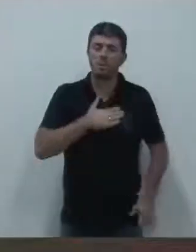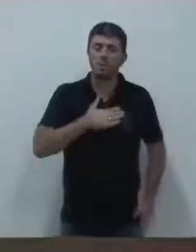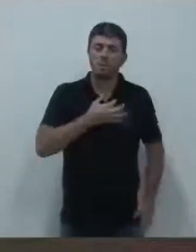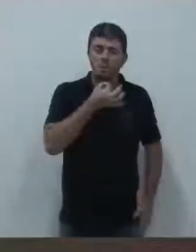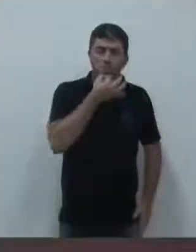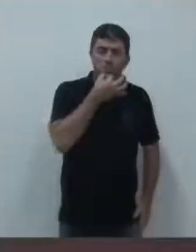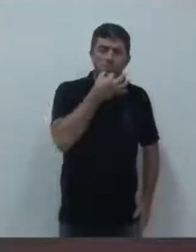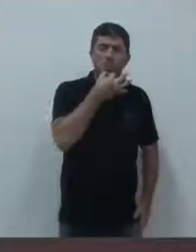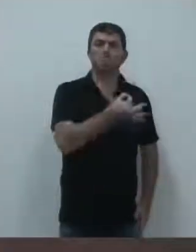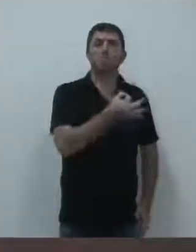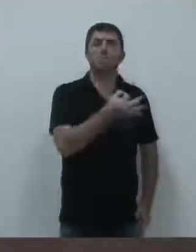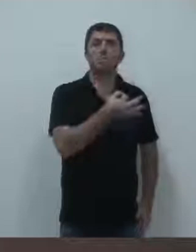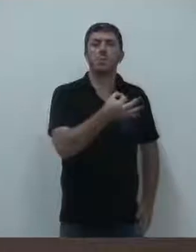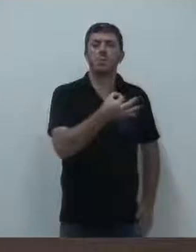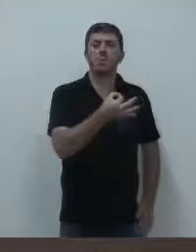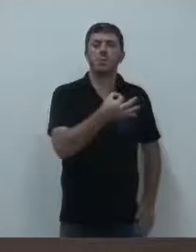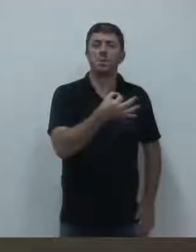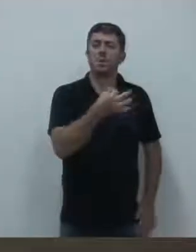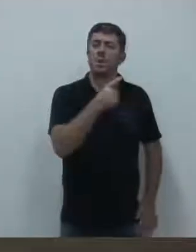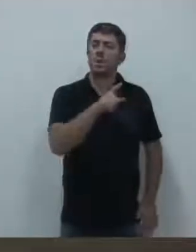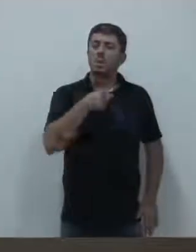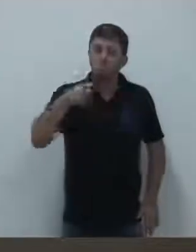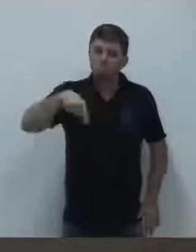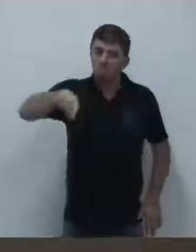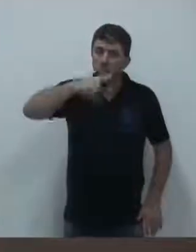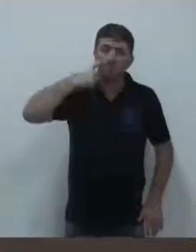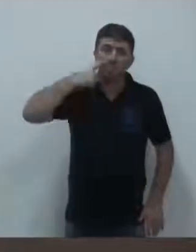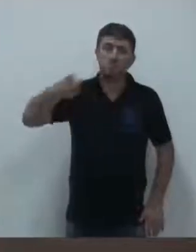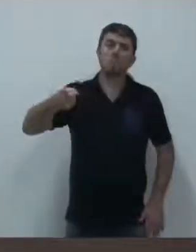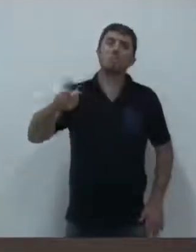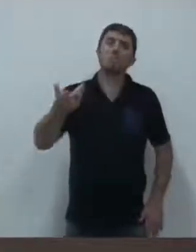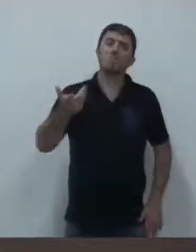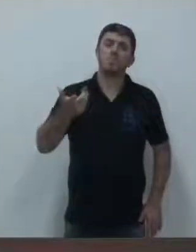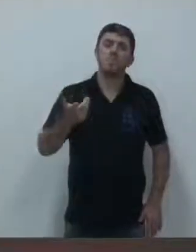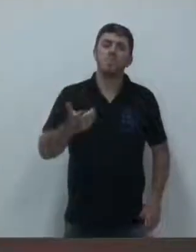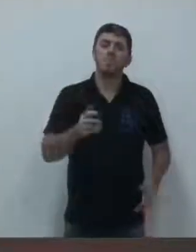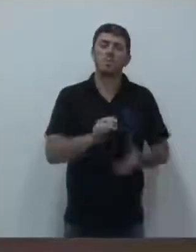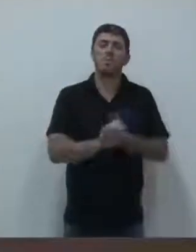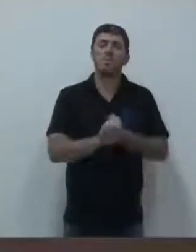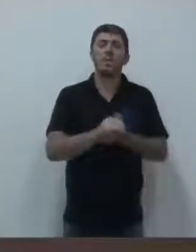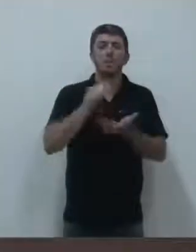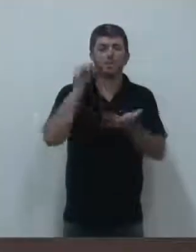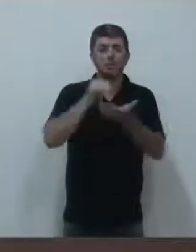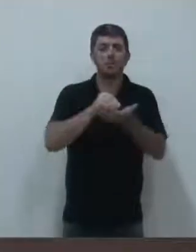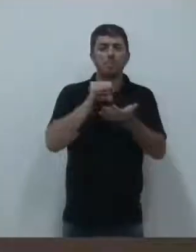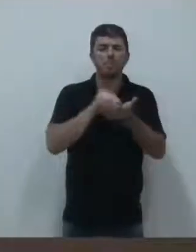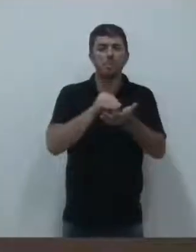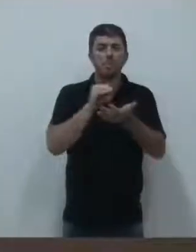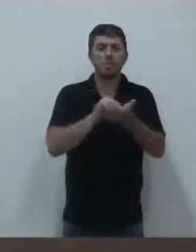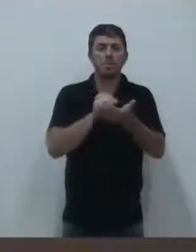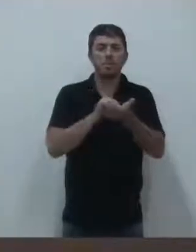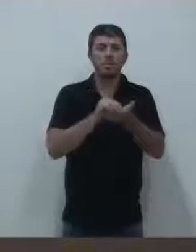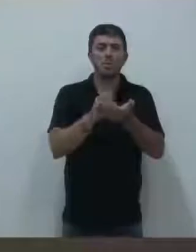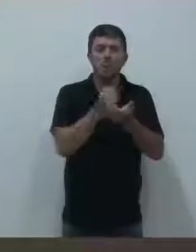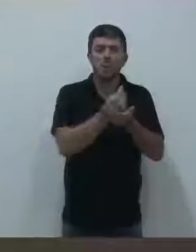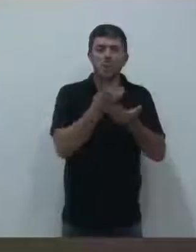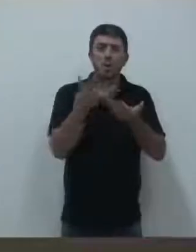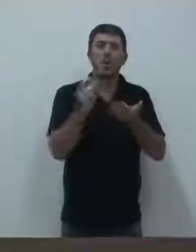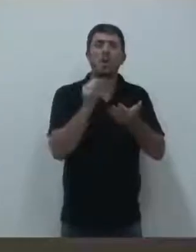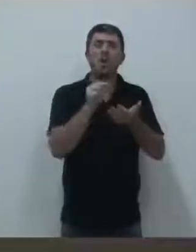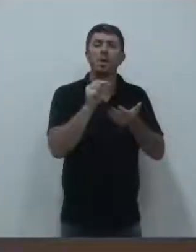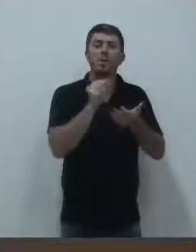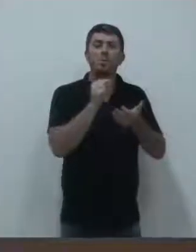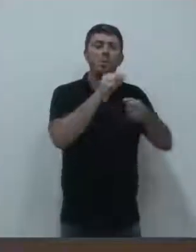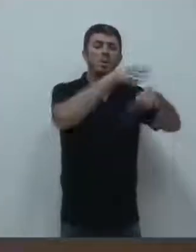que seja revista essa questão. Faltaram algumas outras informações, infelizmente é uma praxe, os requerimentos